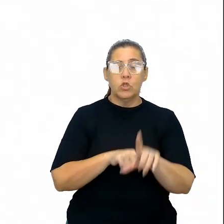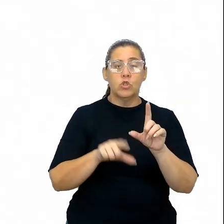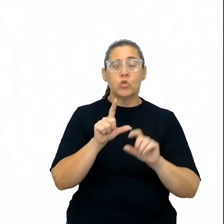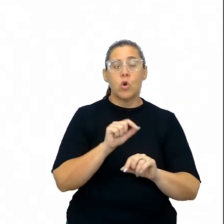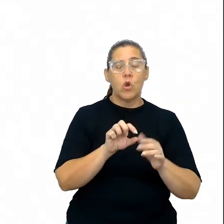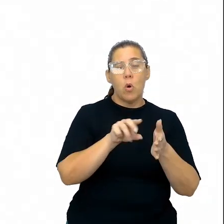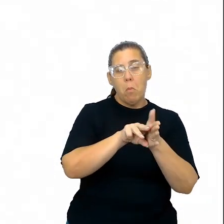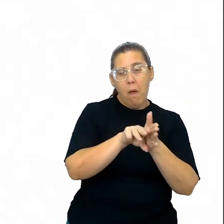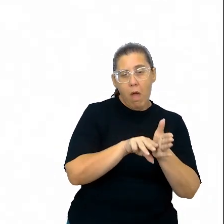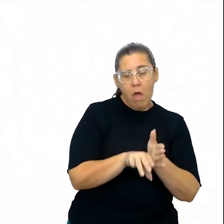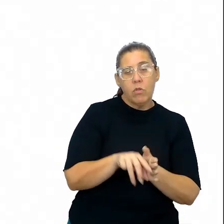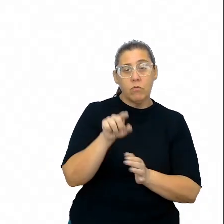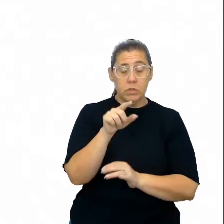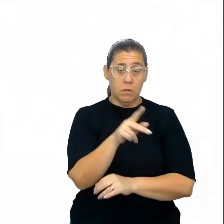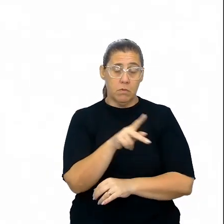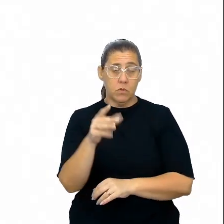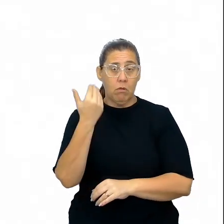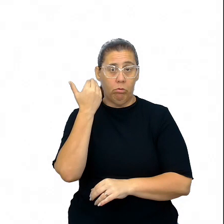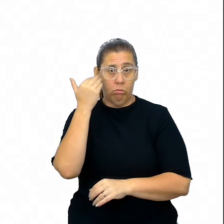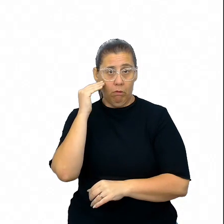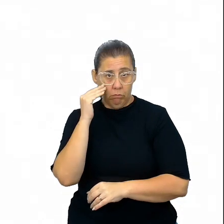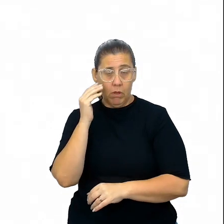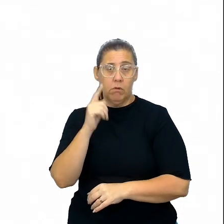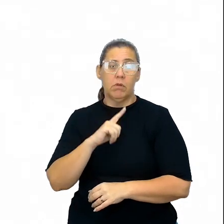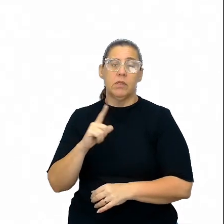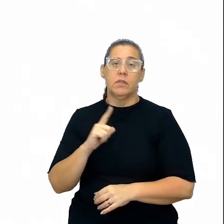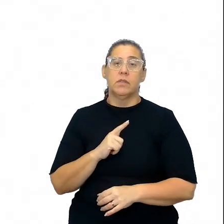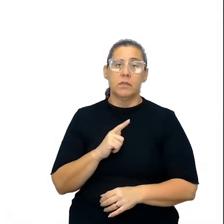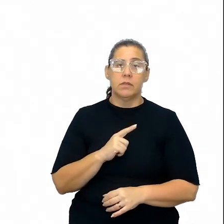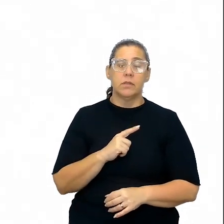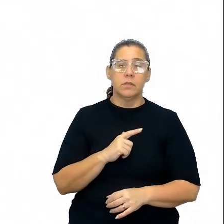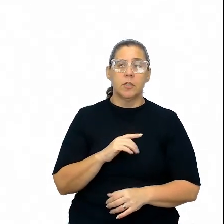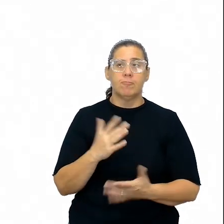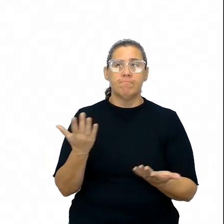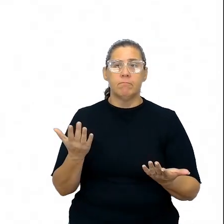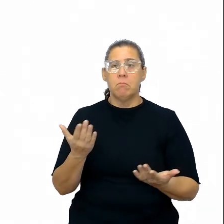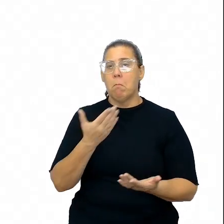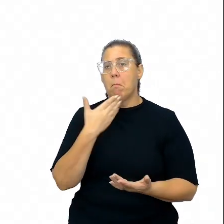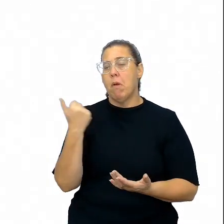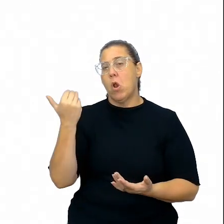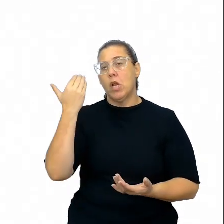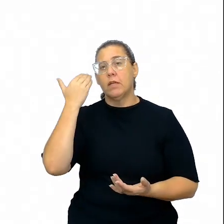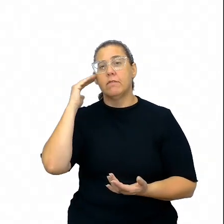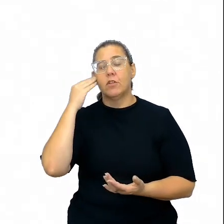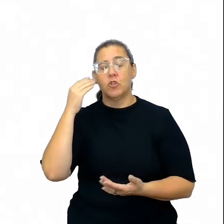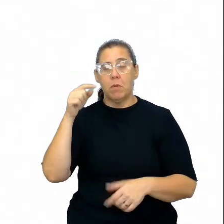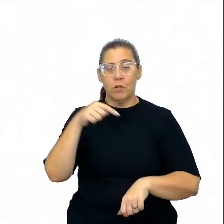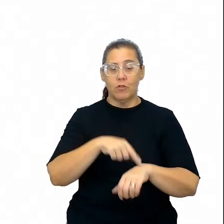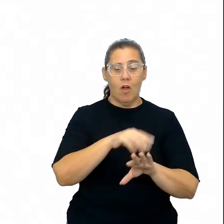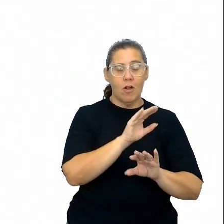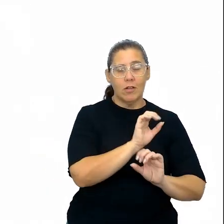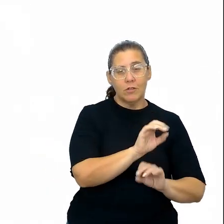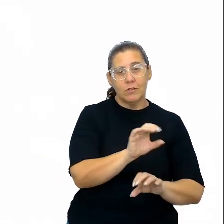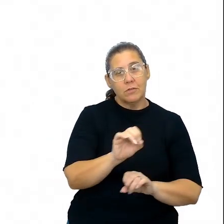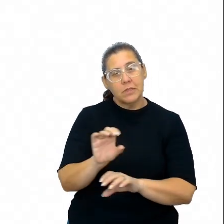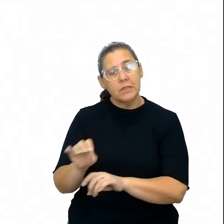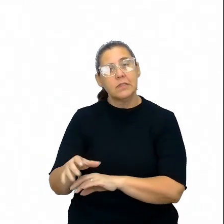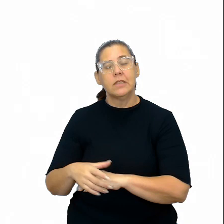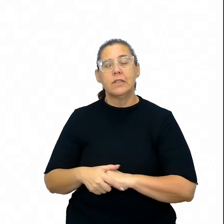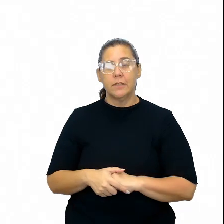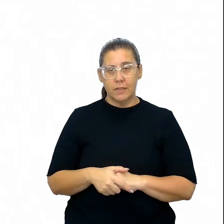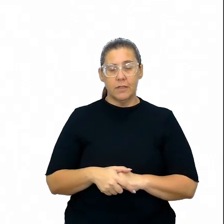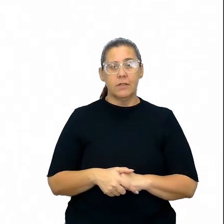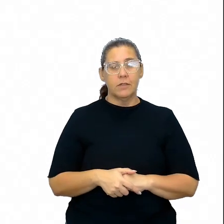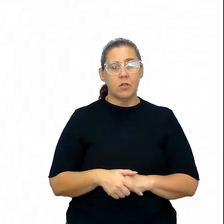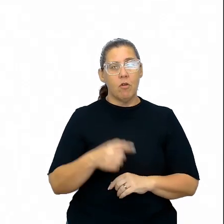ativa a qual você, professor, entenda que tem a maior aderência para o desenvolvimento da situação de aprendizagem em questão. Defina